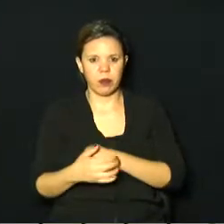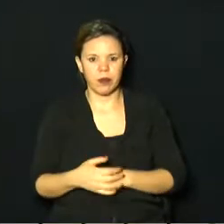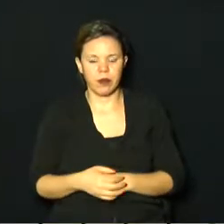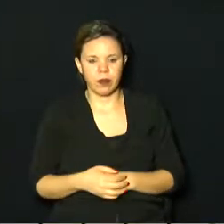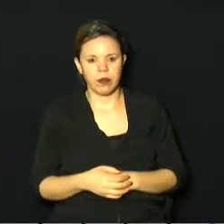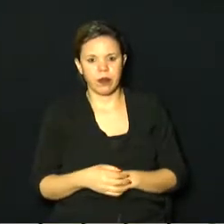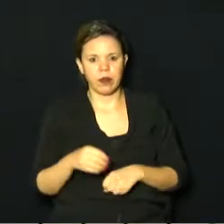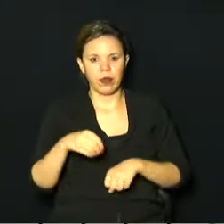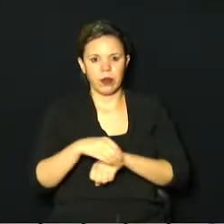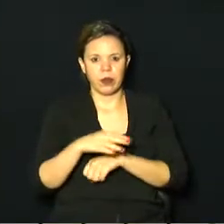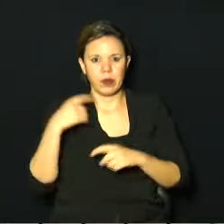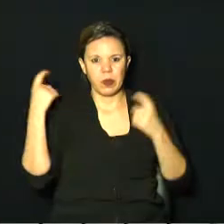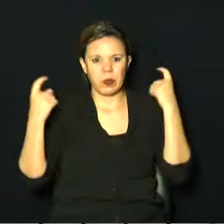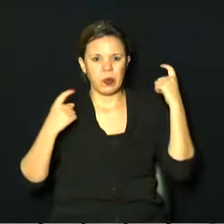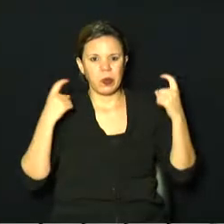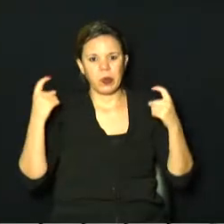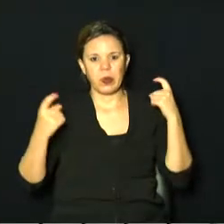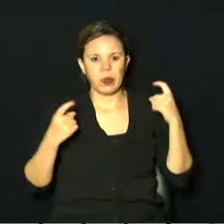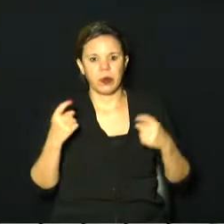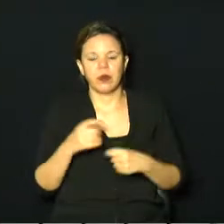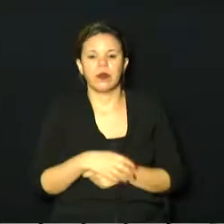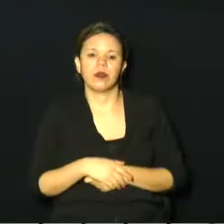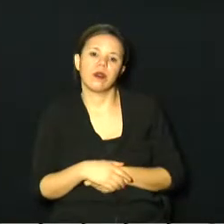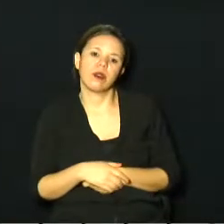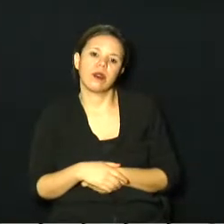nos traz muita preocupação